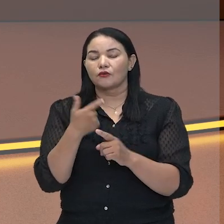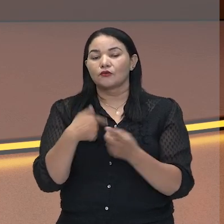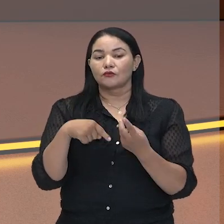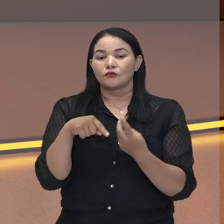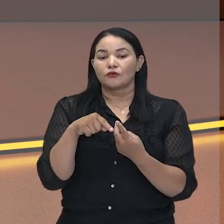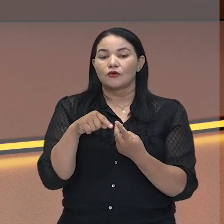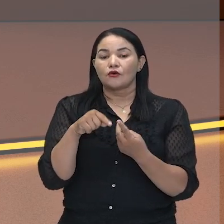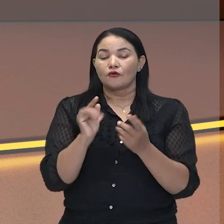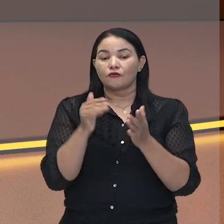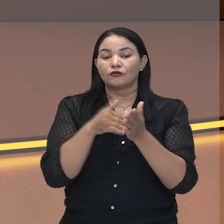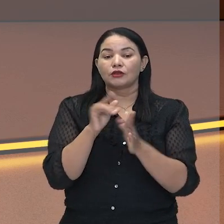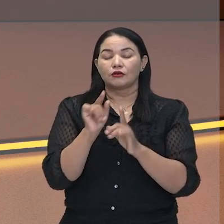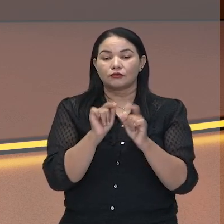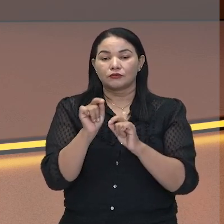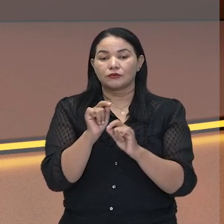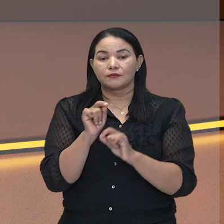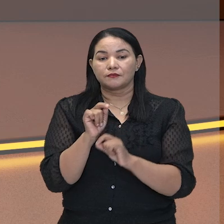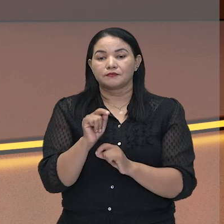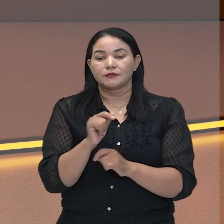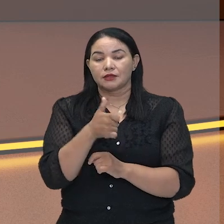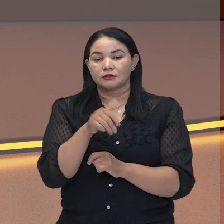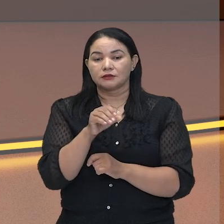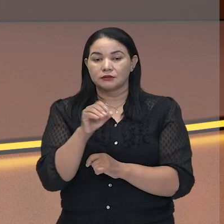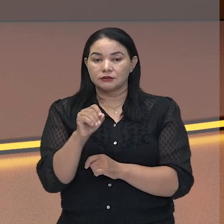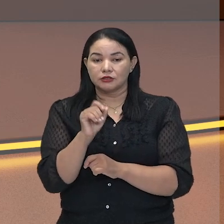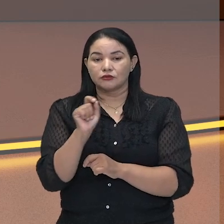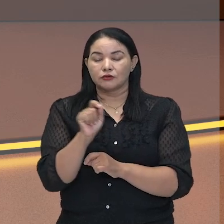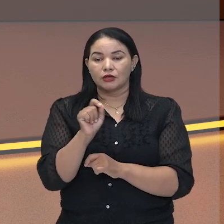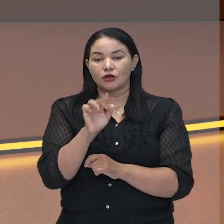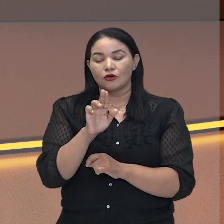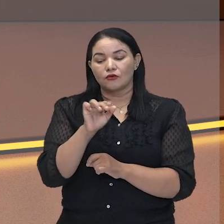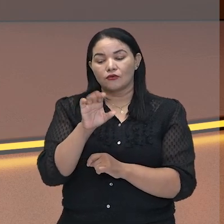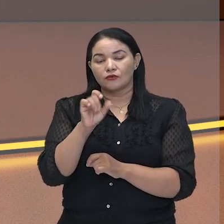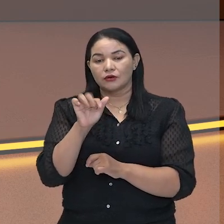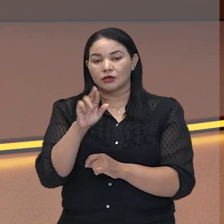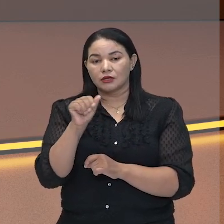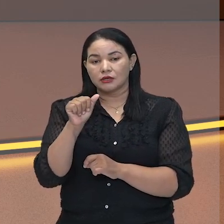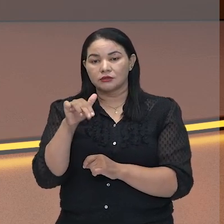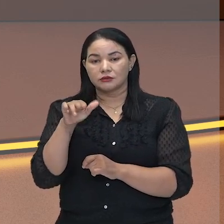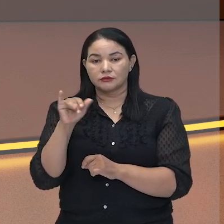e em último lugar, né, no 100º lugar, a Ucrânia com